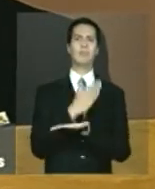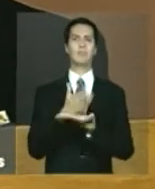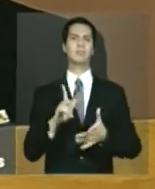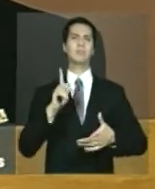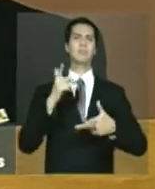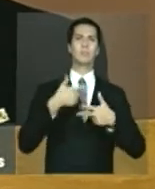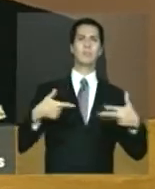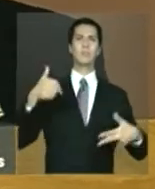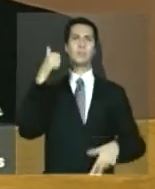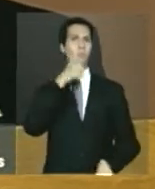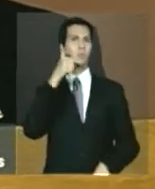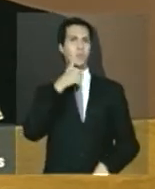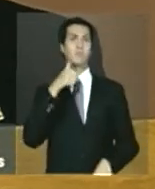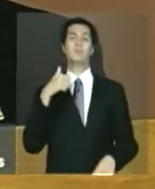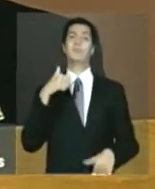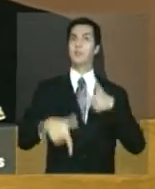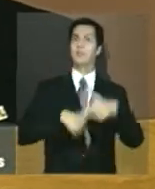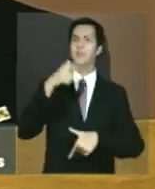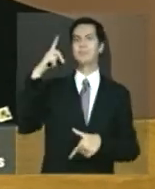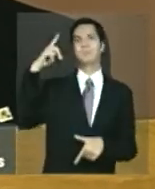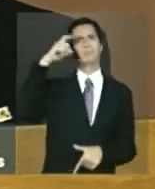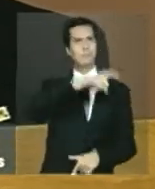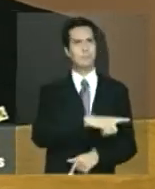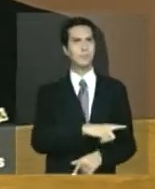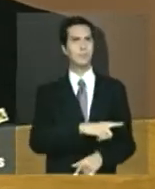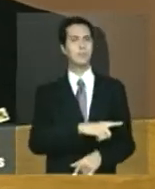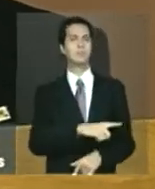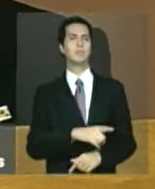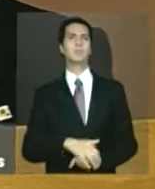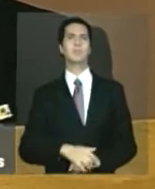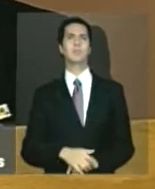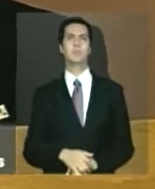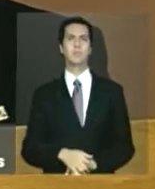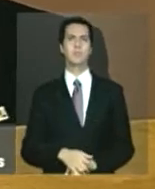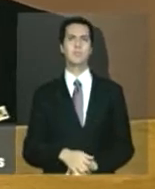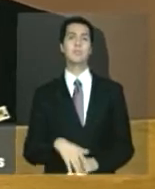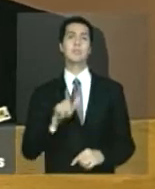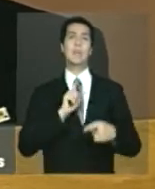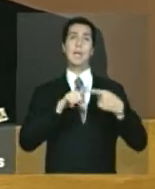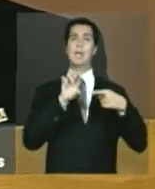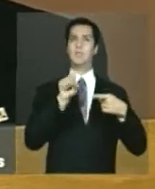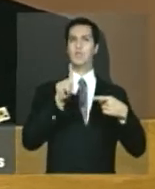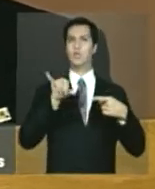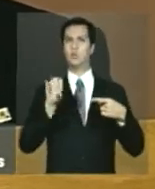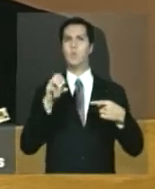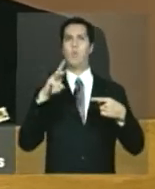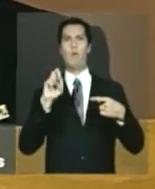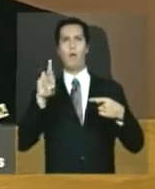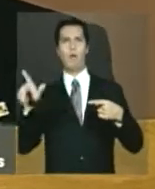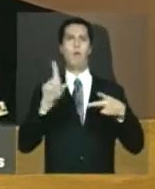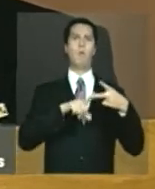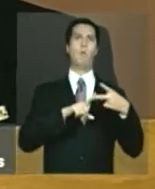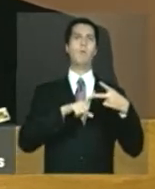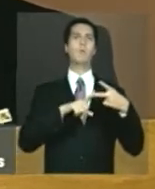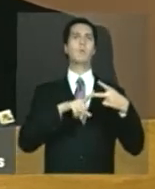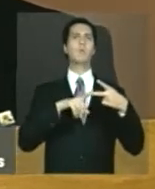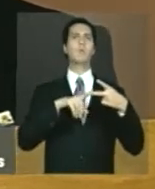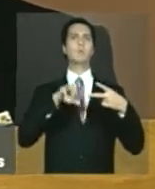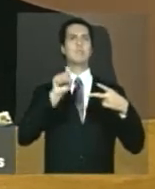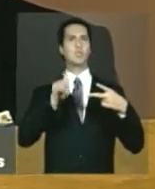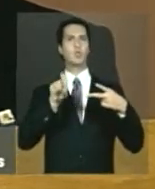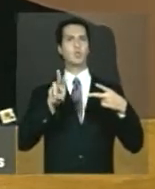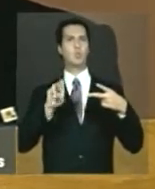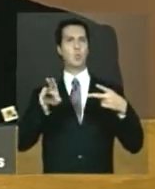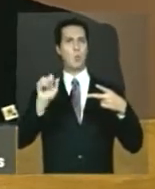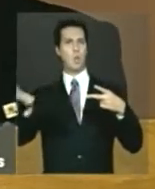trabalho mais difícil como esses que eu falei séo Morão sedde sexual preconceito e a